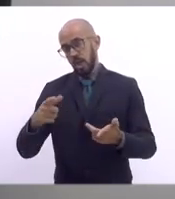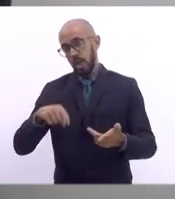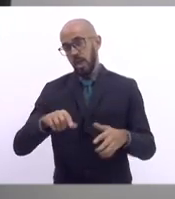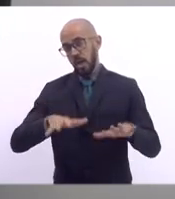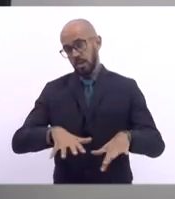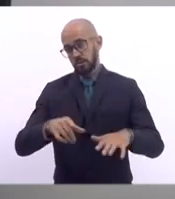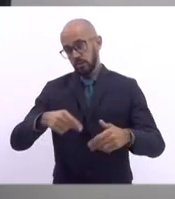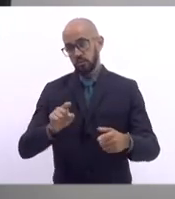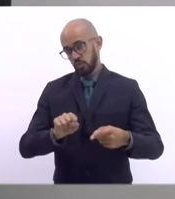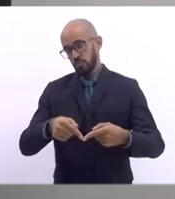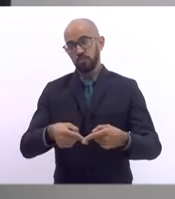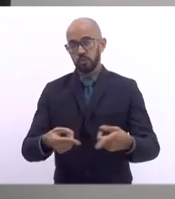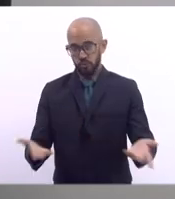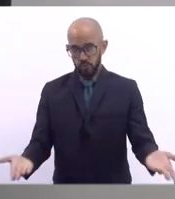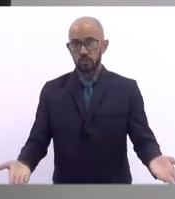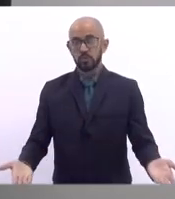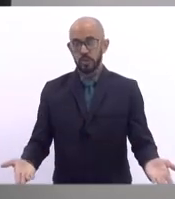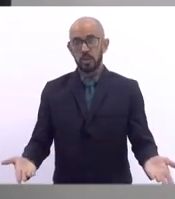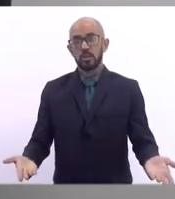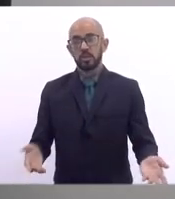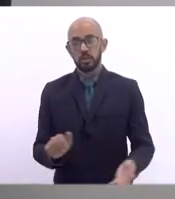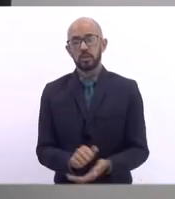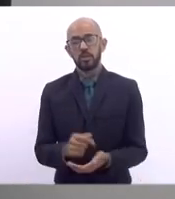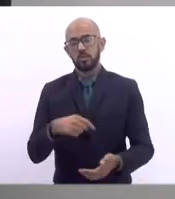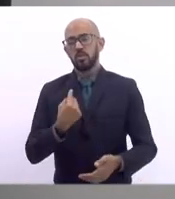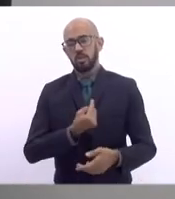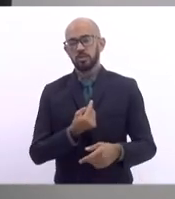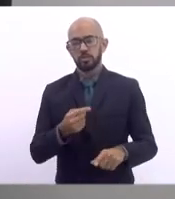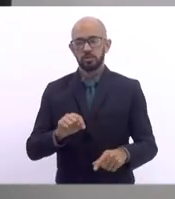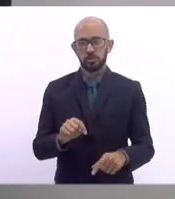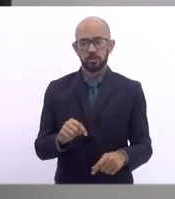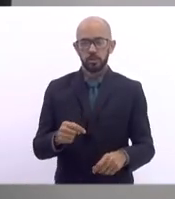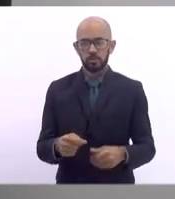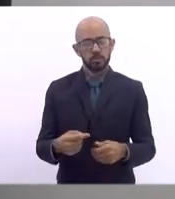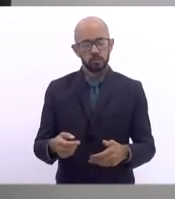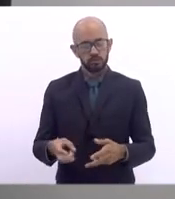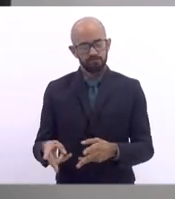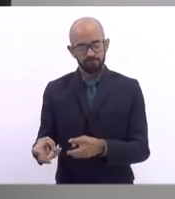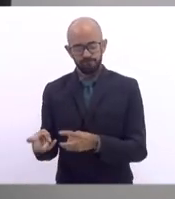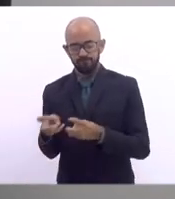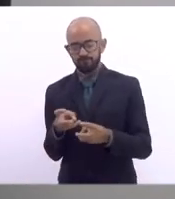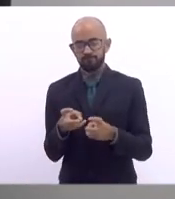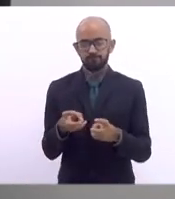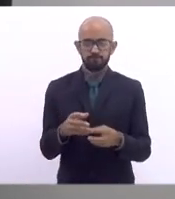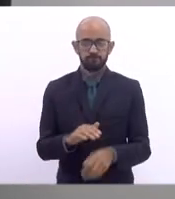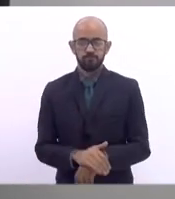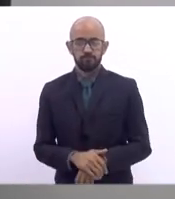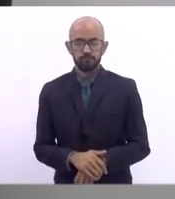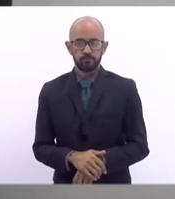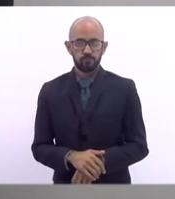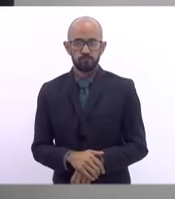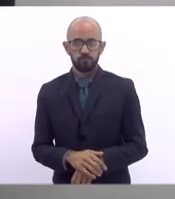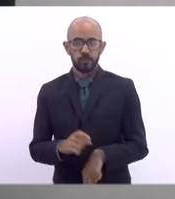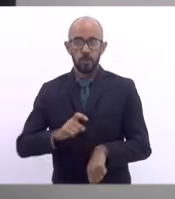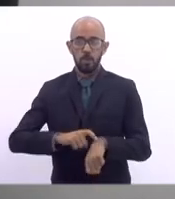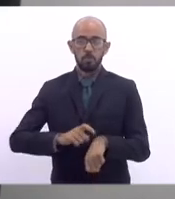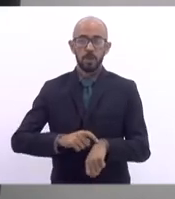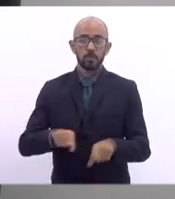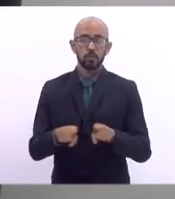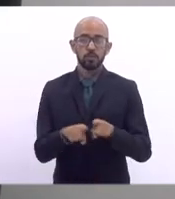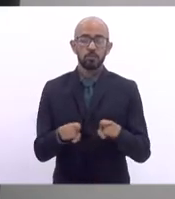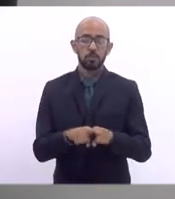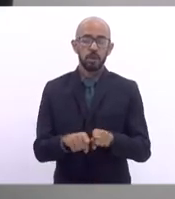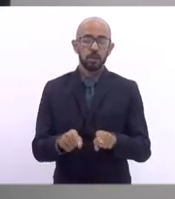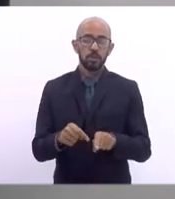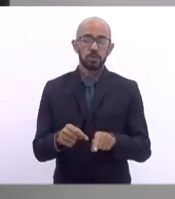é os objetivos que a gente tá tá perseguindo e acho que é hora também da gente